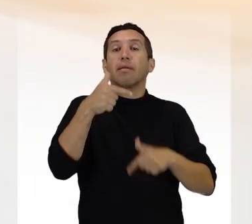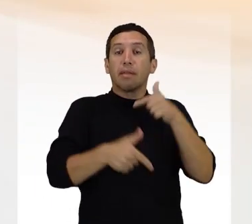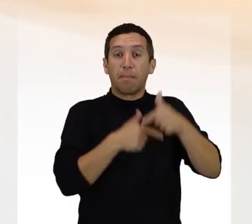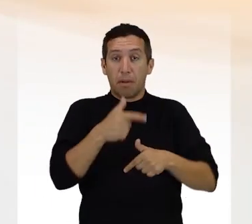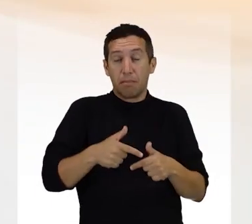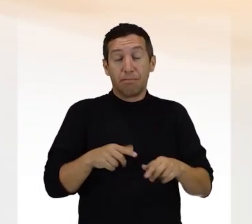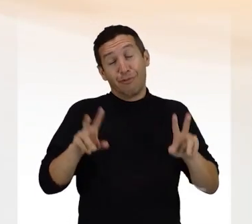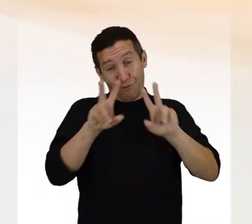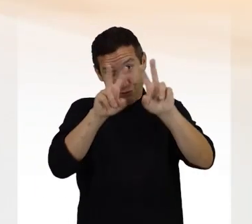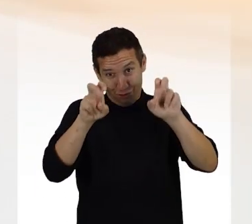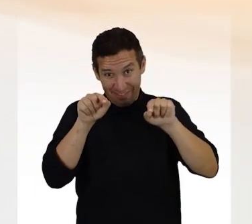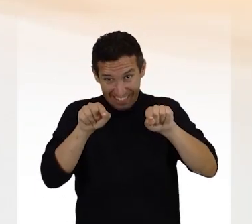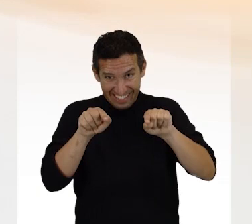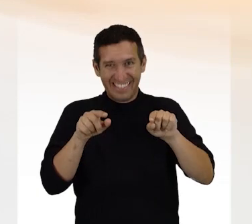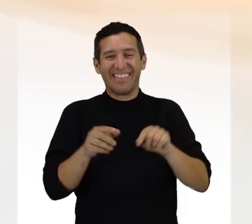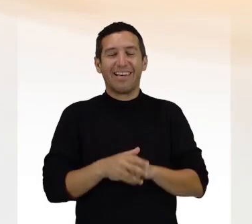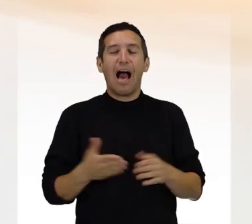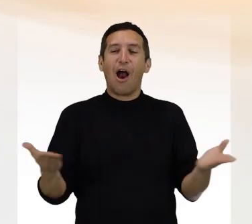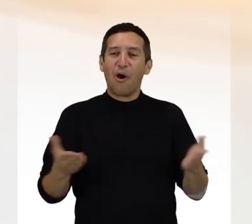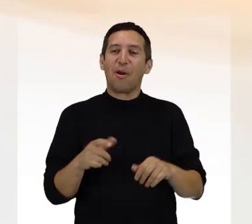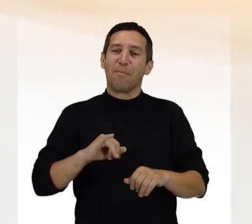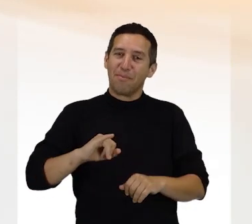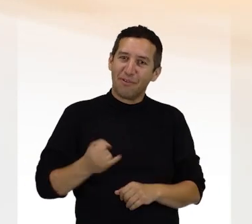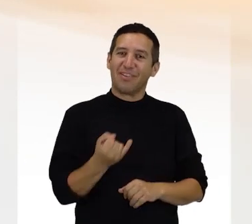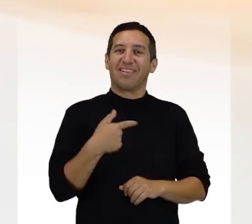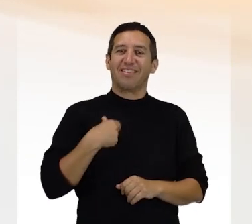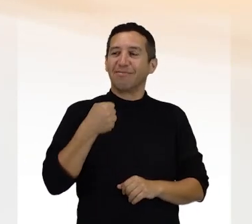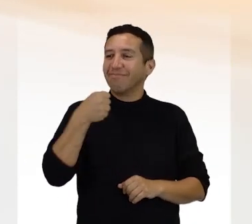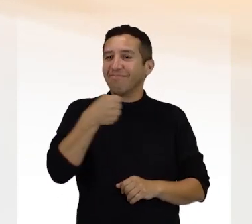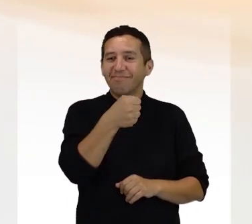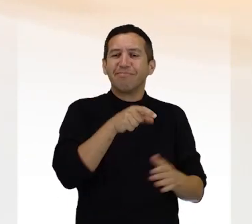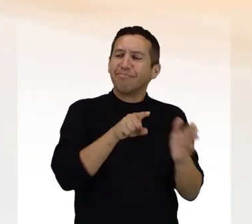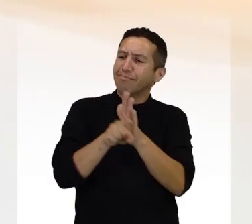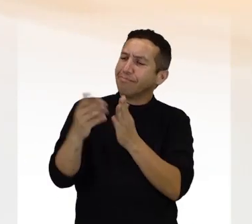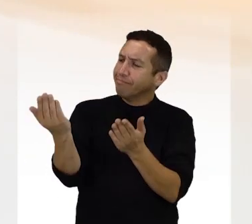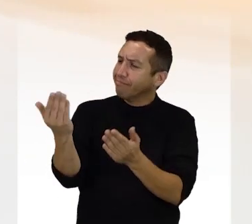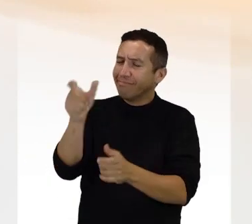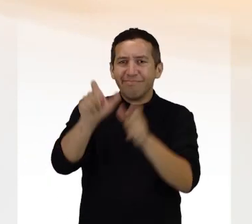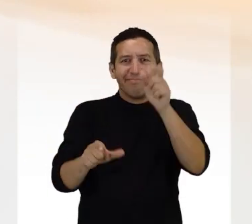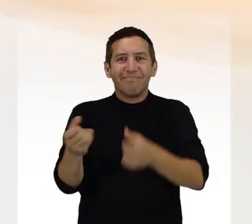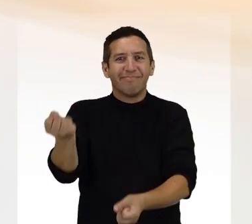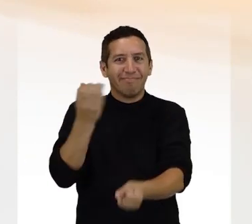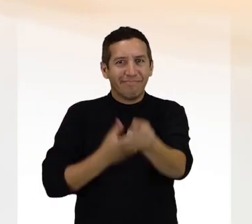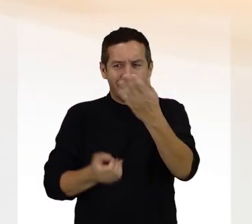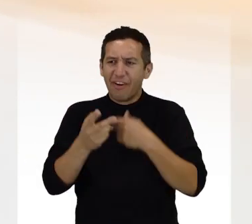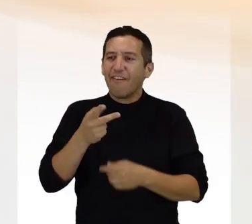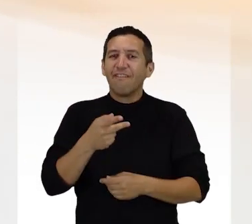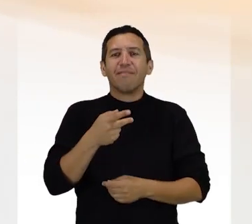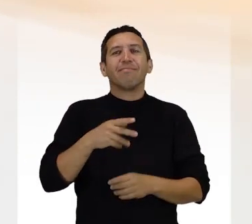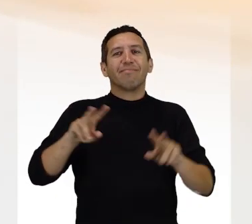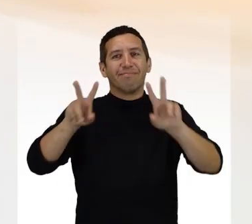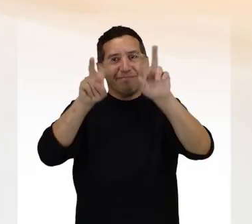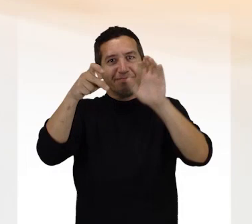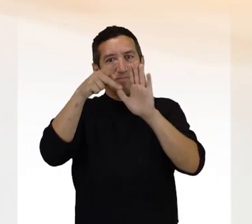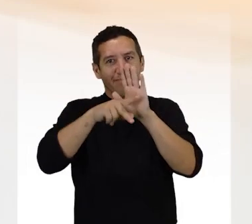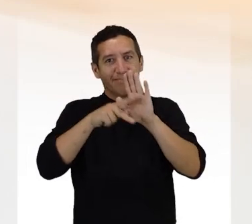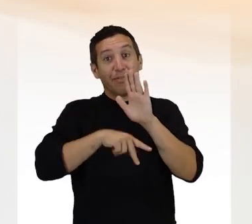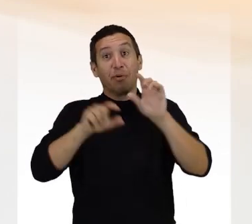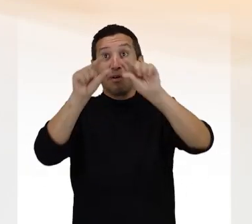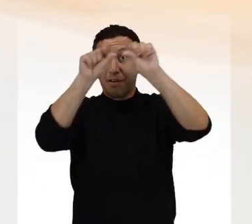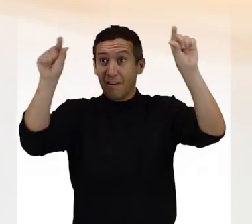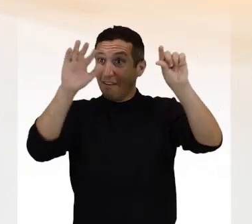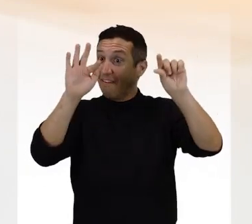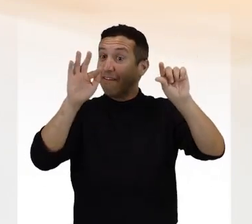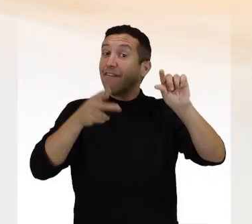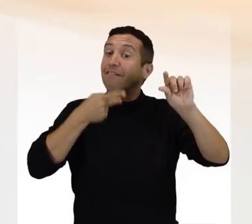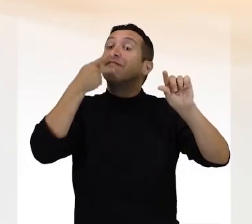acontecendo? Quais são os deveres das empresas e os direitos dos trabalhadores vítimas de acidentes? É sobre isso que